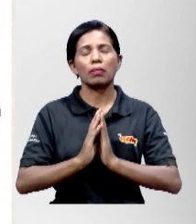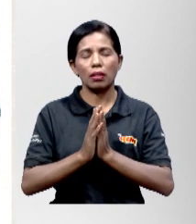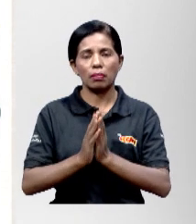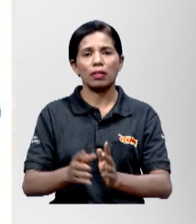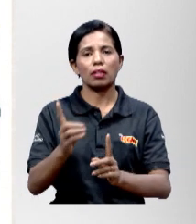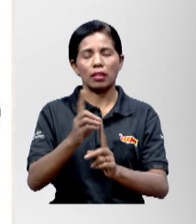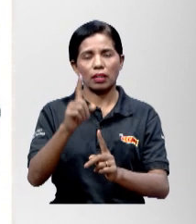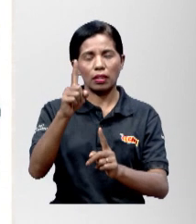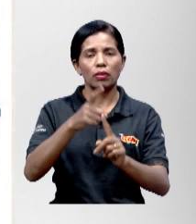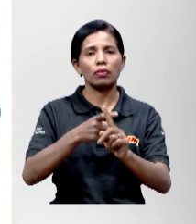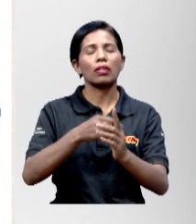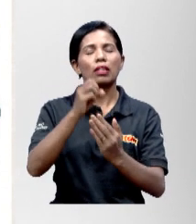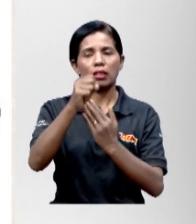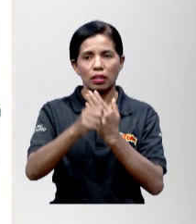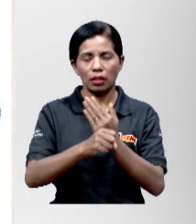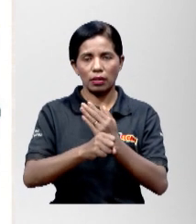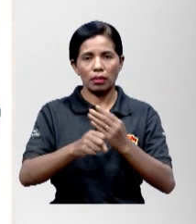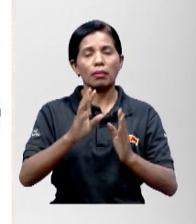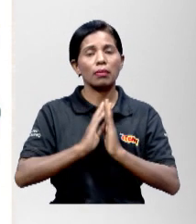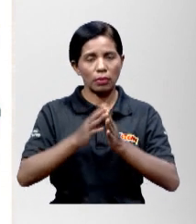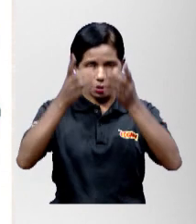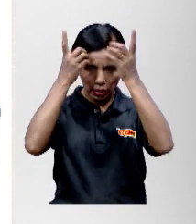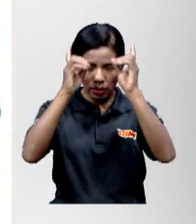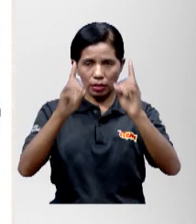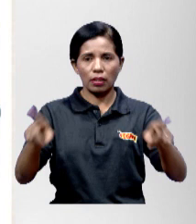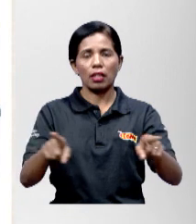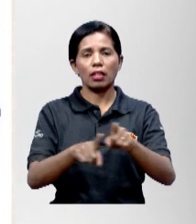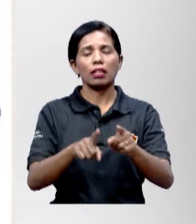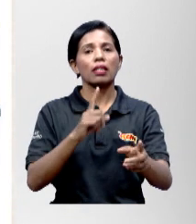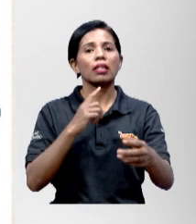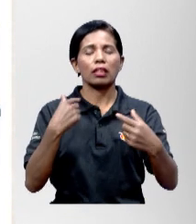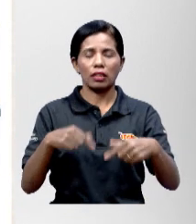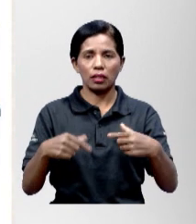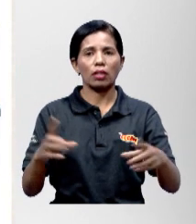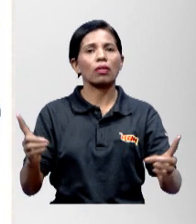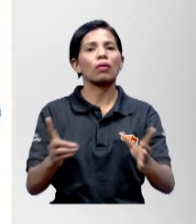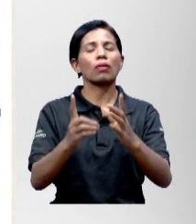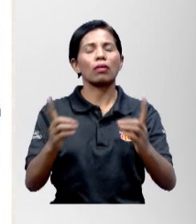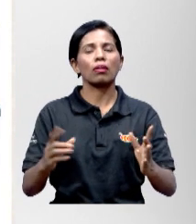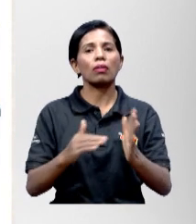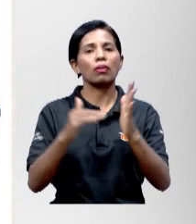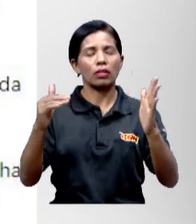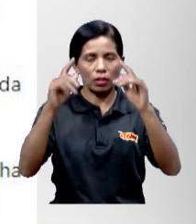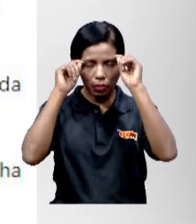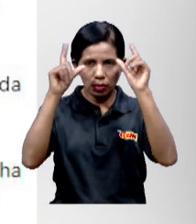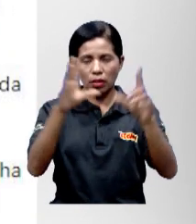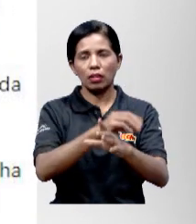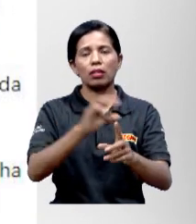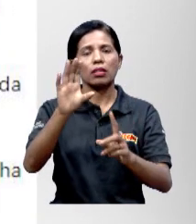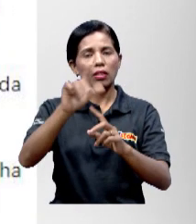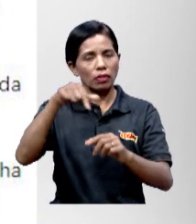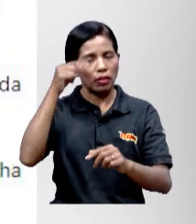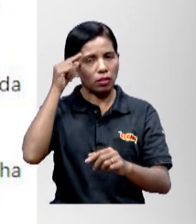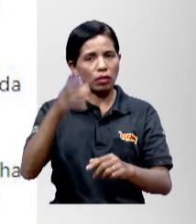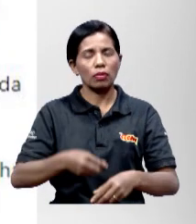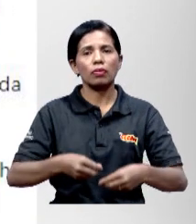fulan setembro. Mianmar foi decisão irané no dar protesto ida contra Timor-Leste a foi em sefe estado no sefe governo